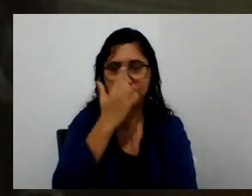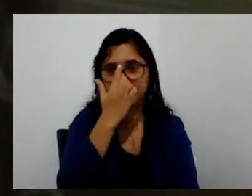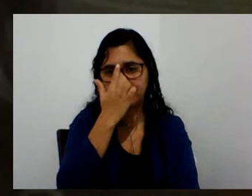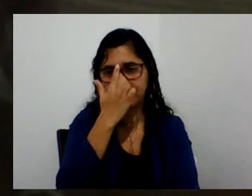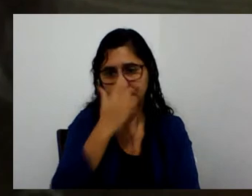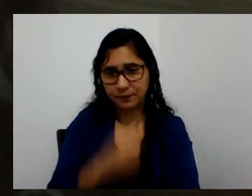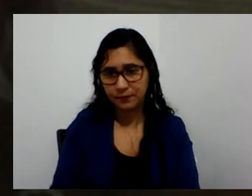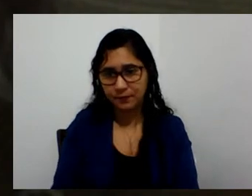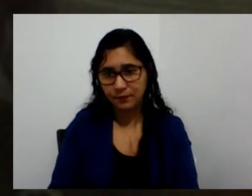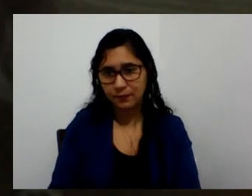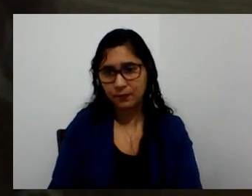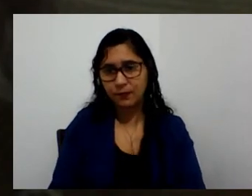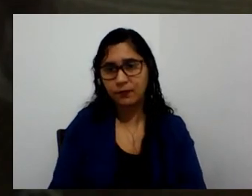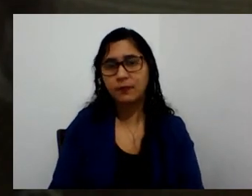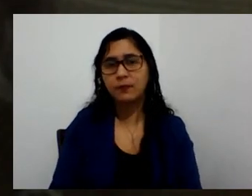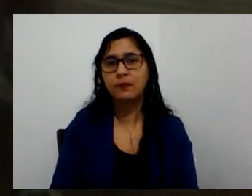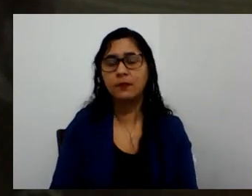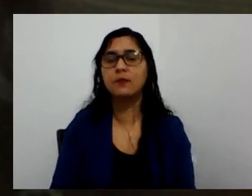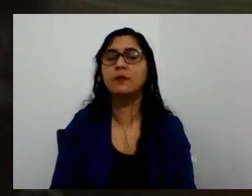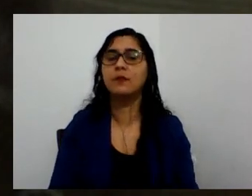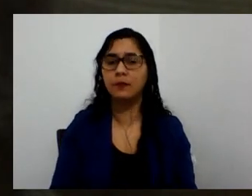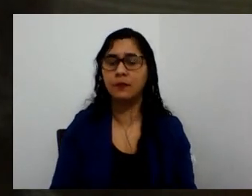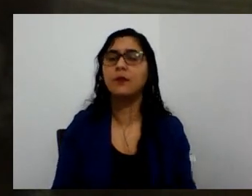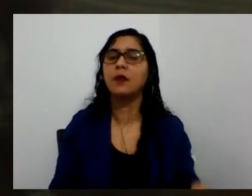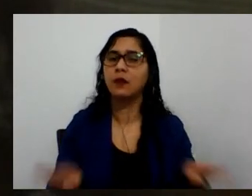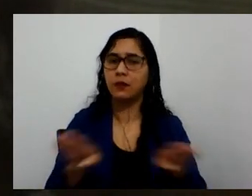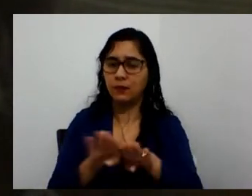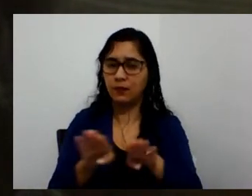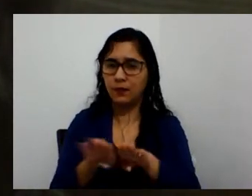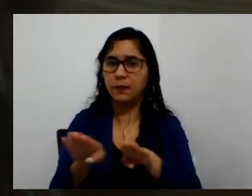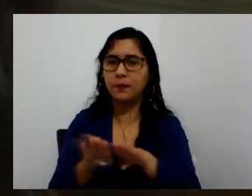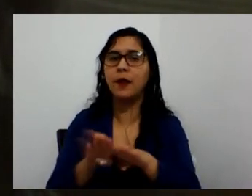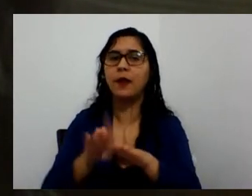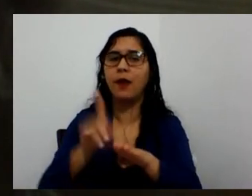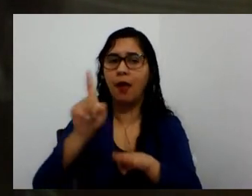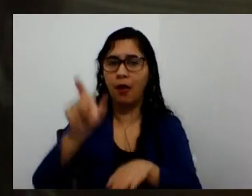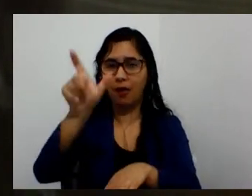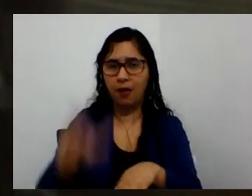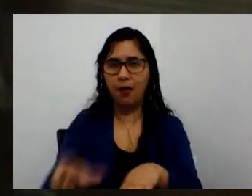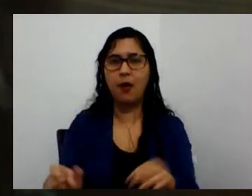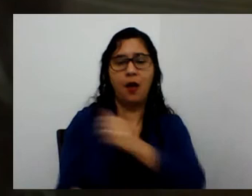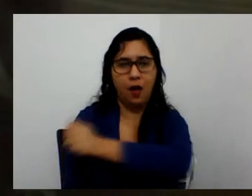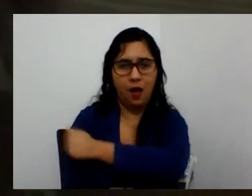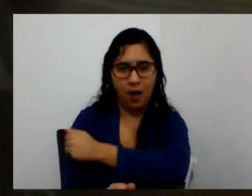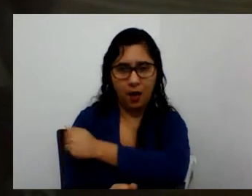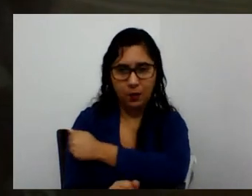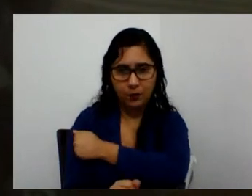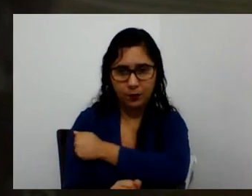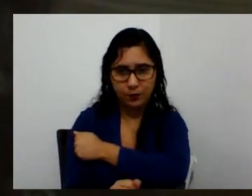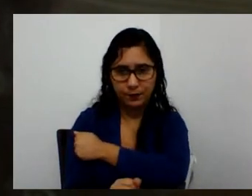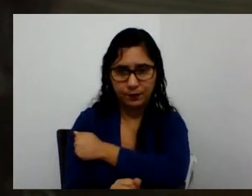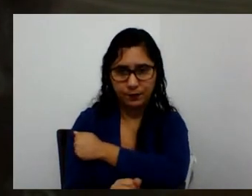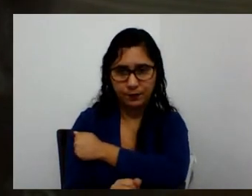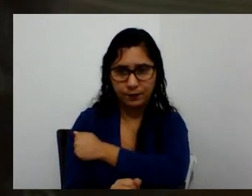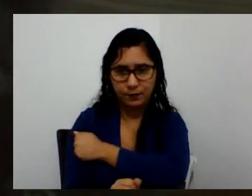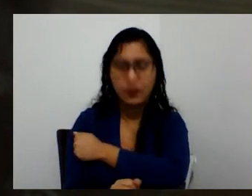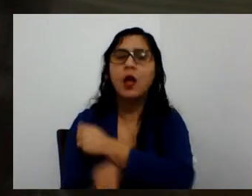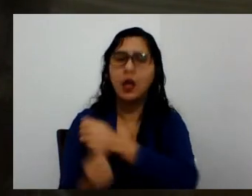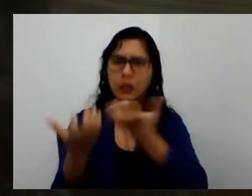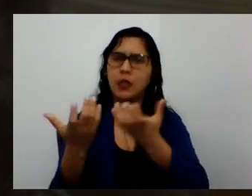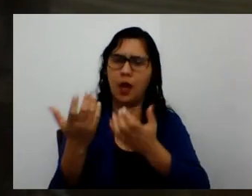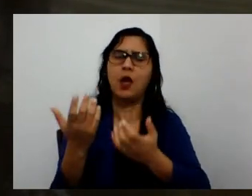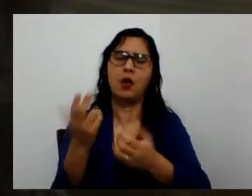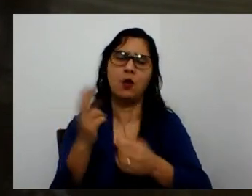Também feita por um discente. No caso, o discente pediu para